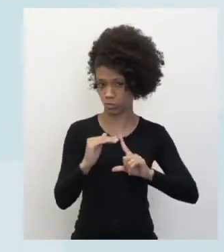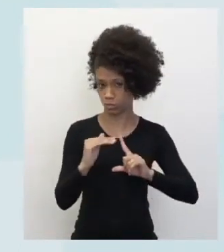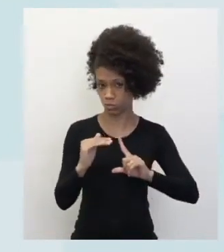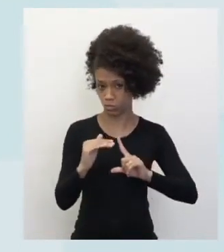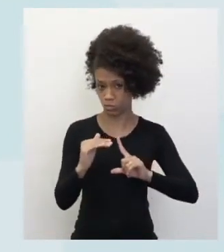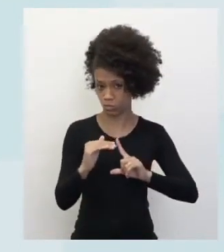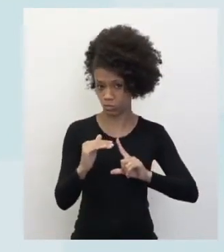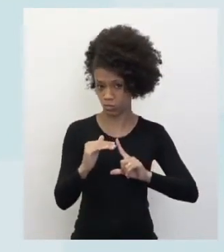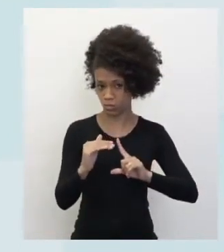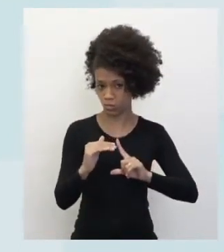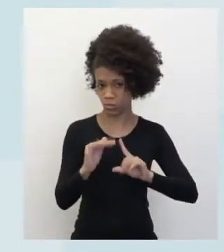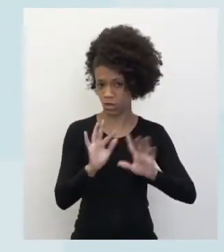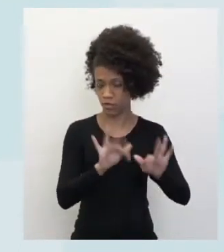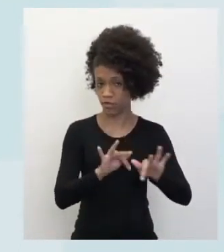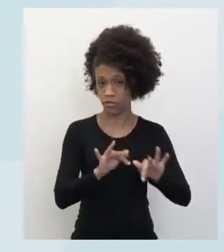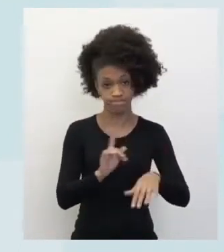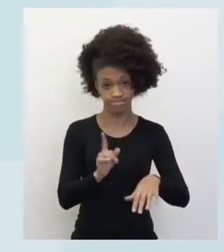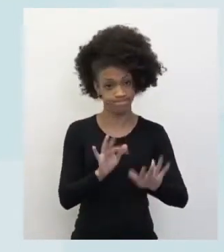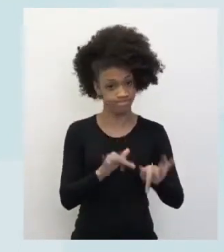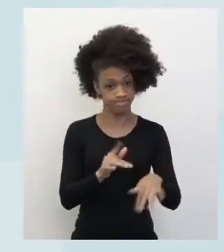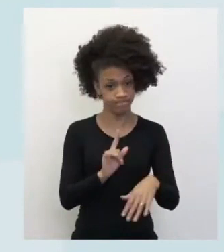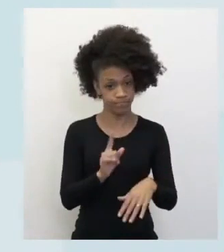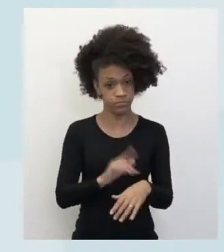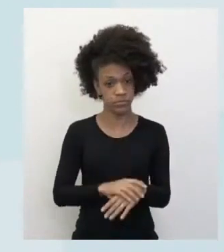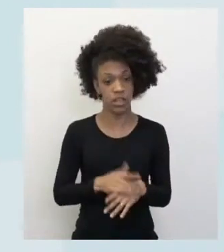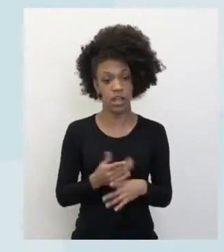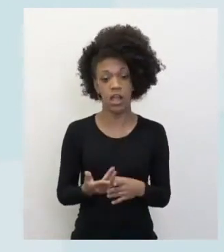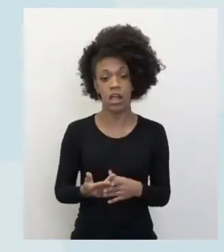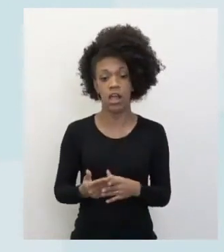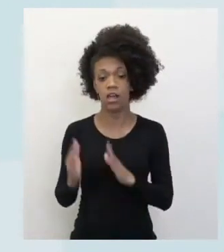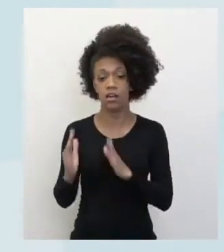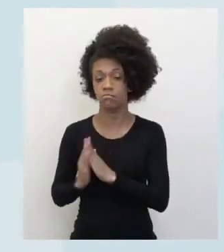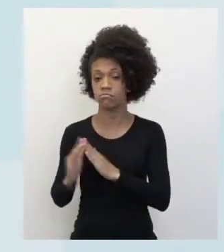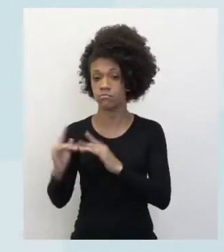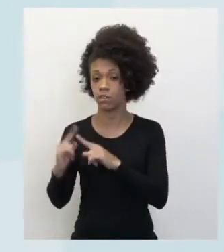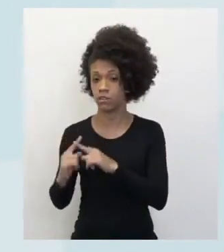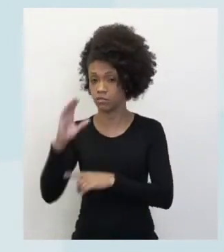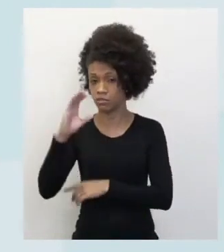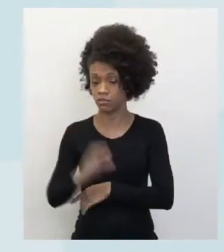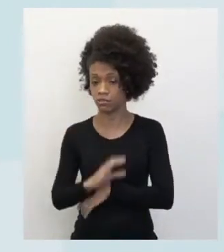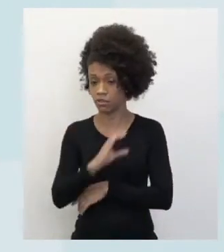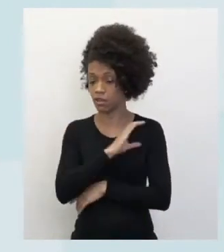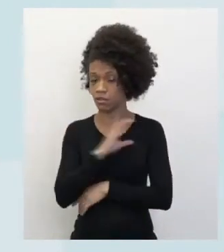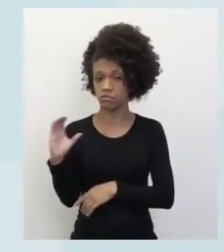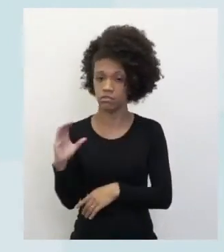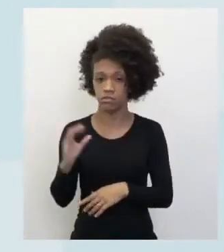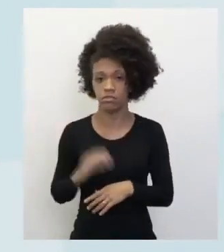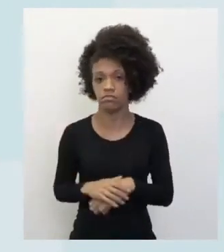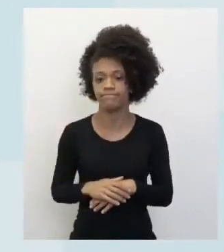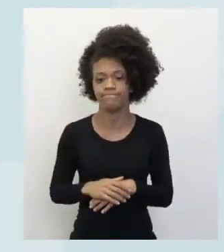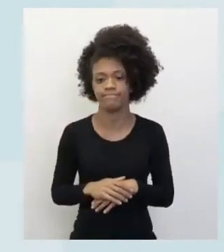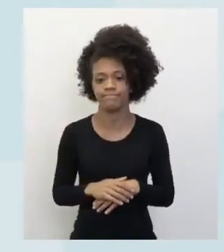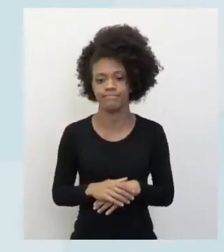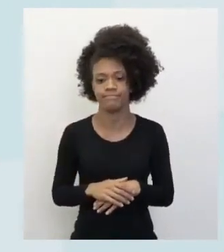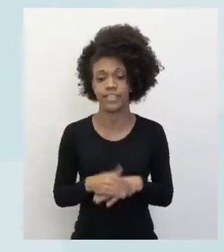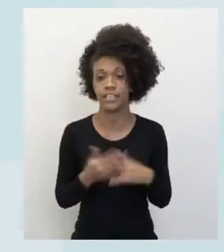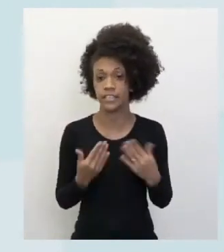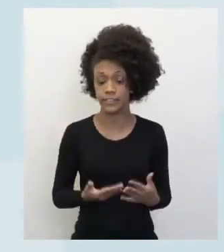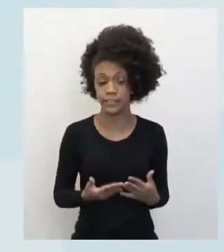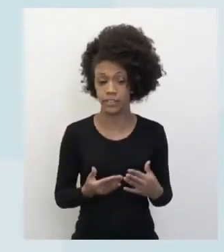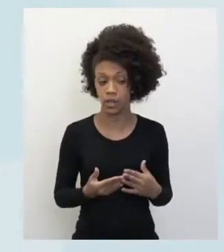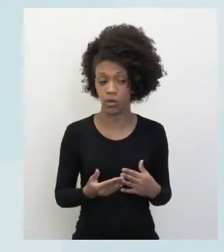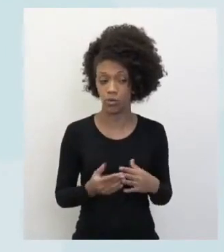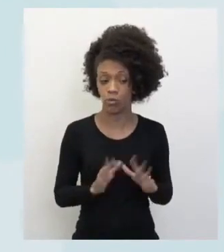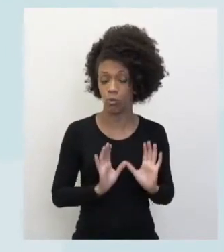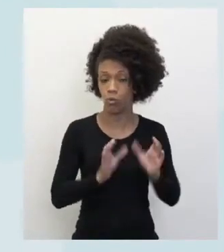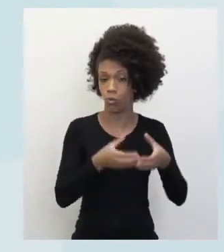feudal não era o senhor feudal, eram os membros da Igreja Católica, era o clero, tá? Então, os membros do clero estavam aí